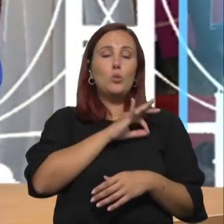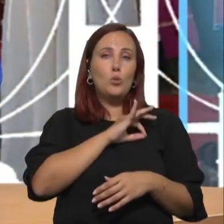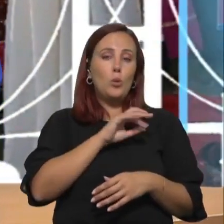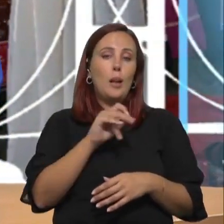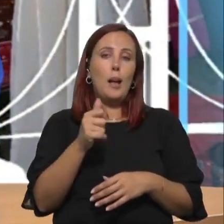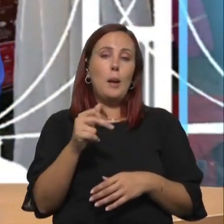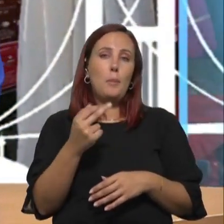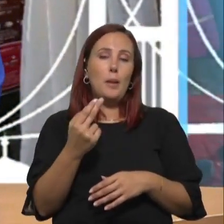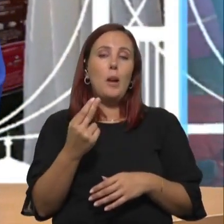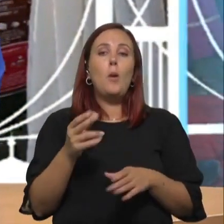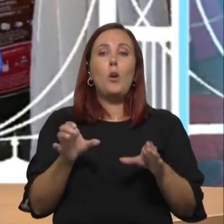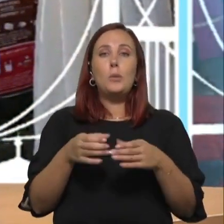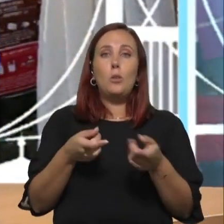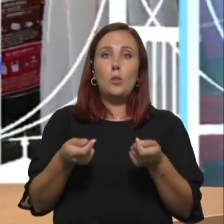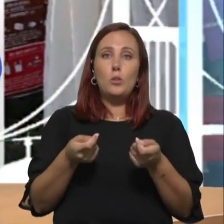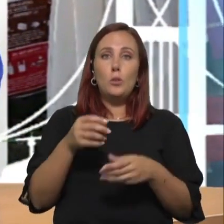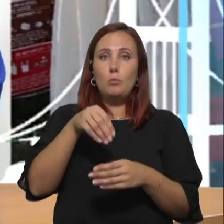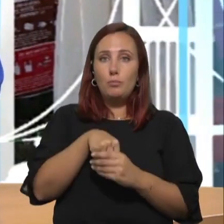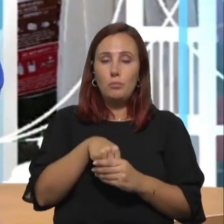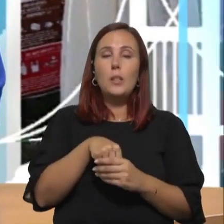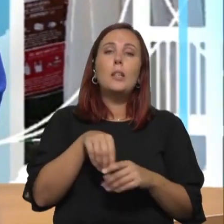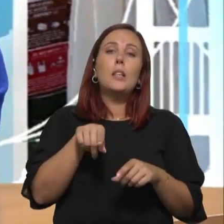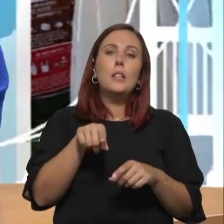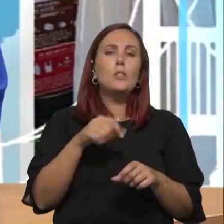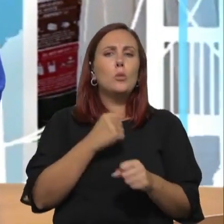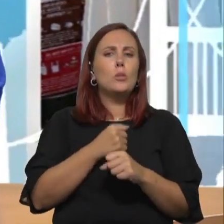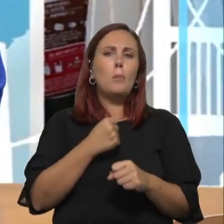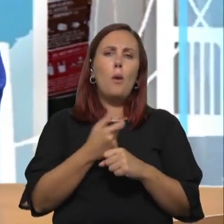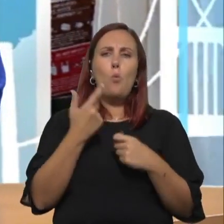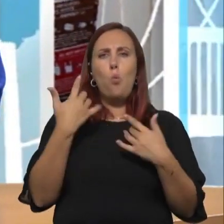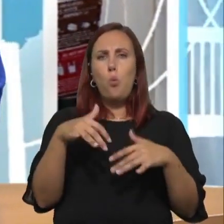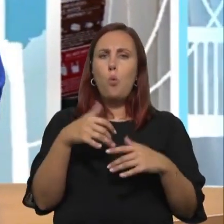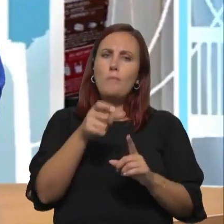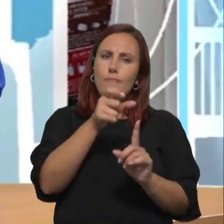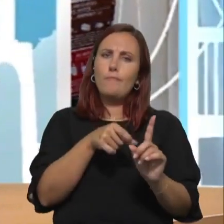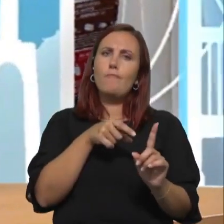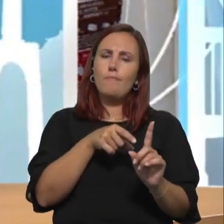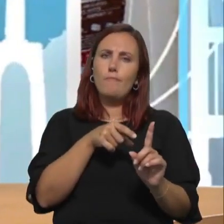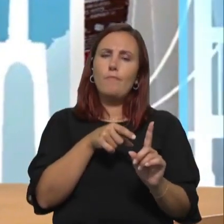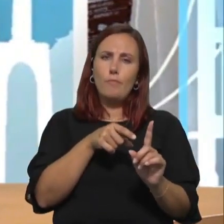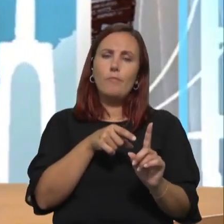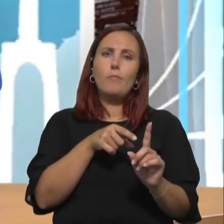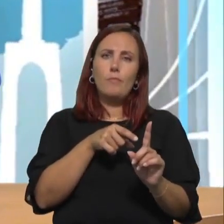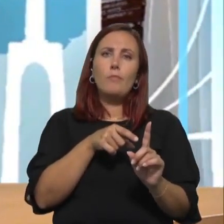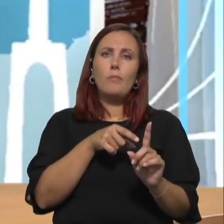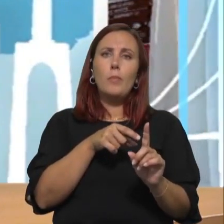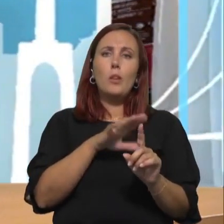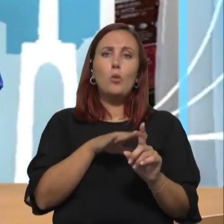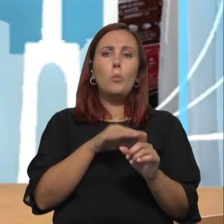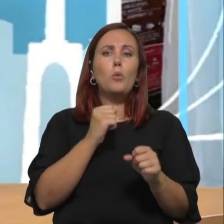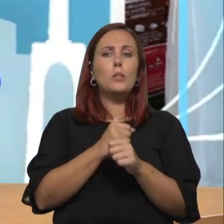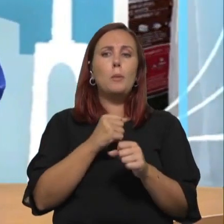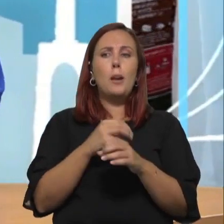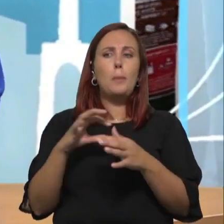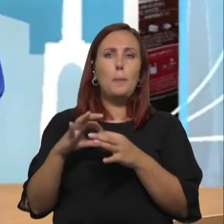Comissão Organizadora, e tem sido um trabalho notável por parte também do Sr. Cônego nesta parceria com